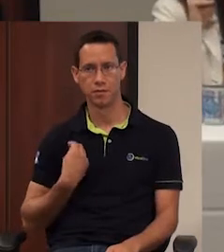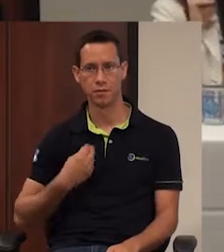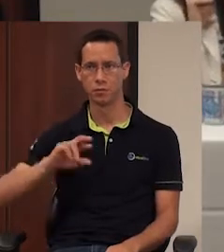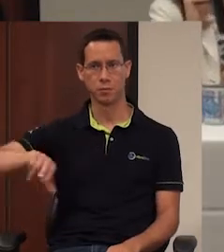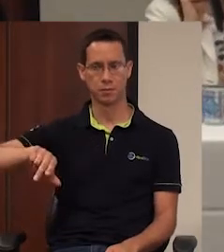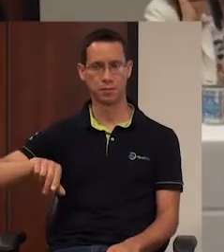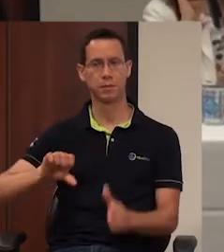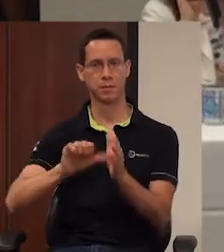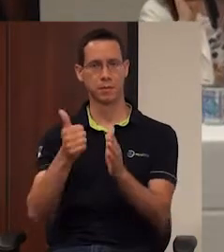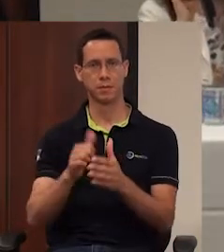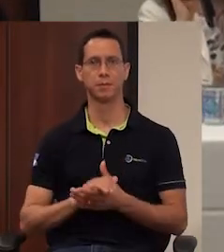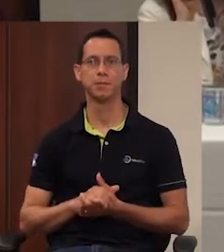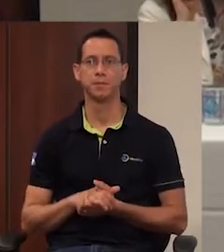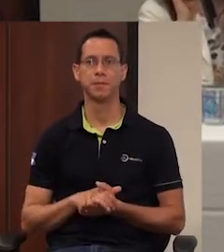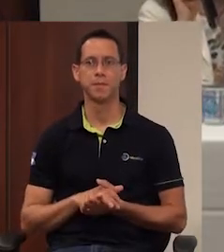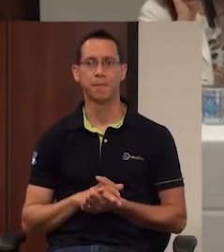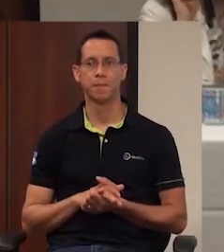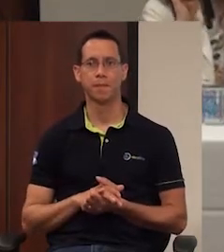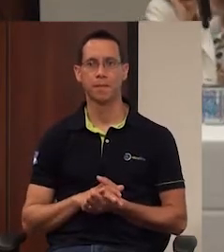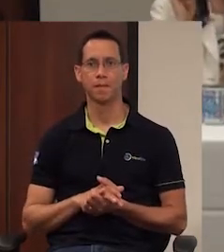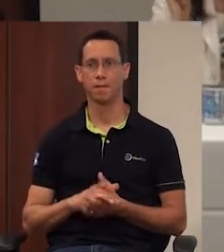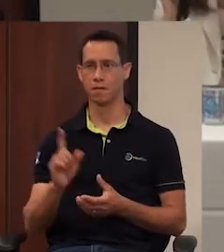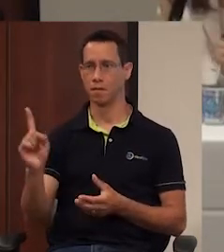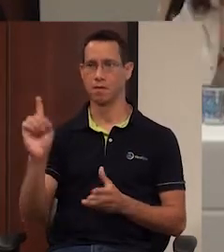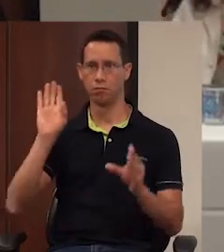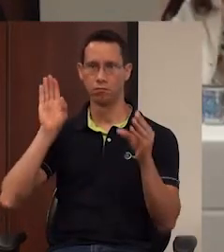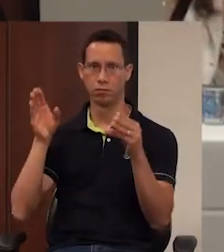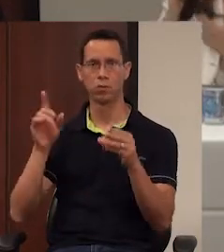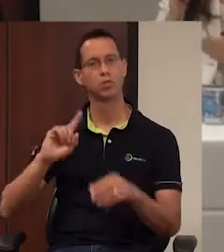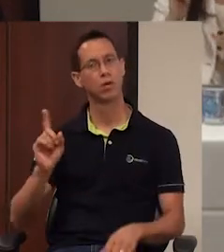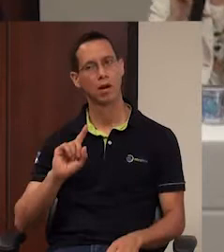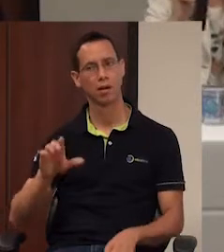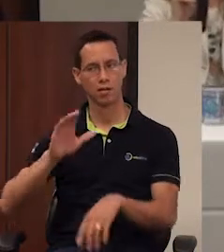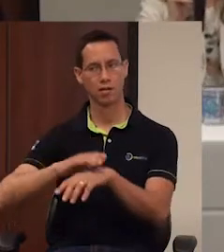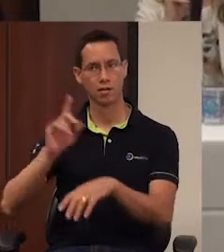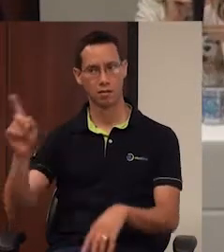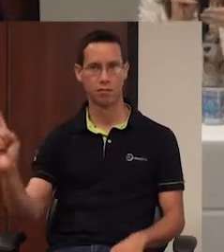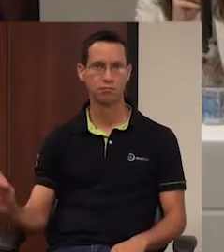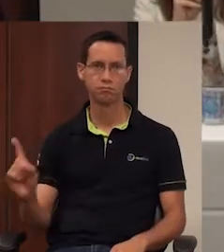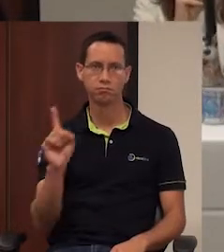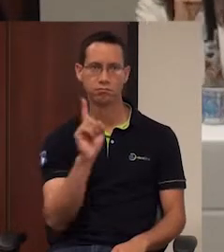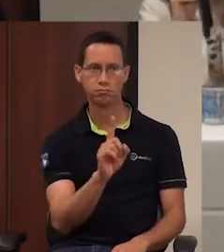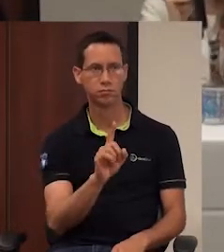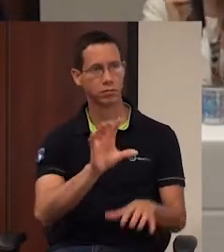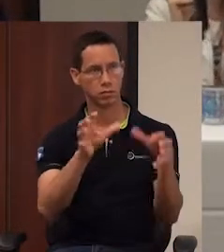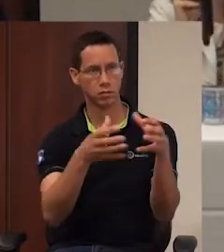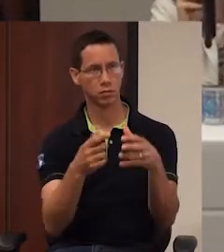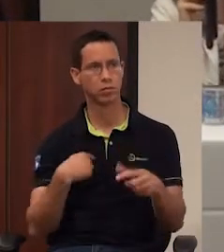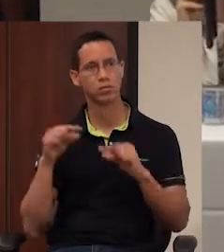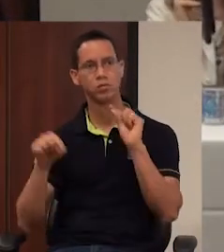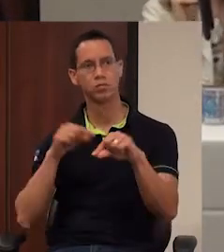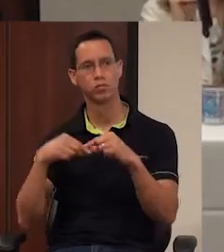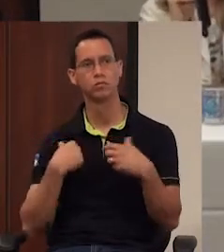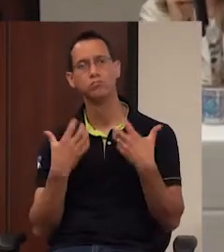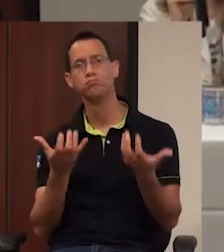primeira coisa é isso, você não põe a pessoa em foco. A pessoa é que vai se colocar e trazer para esse grupo as demandas que ela